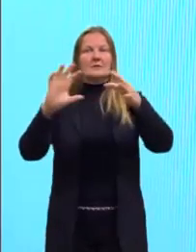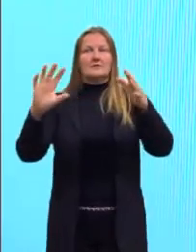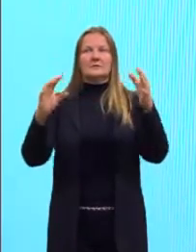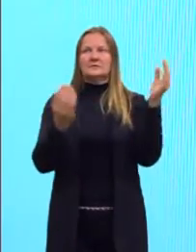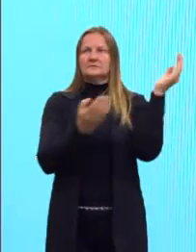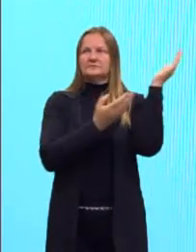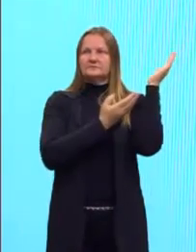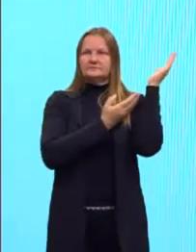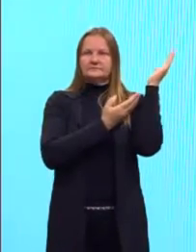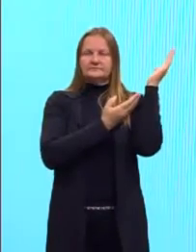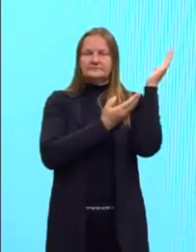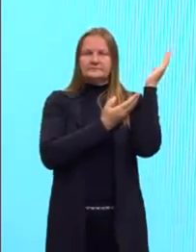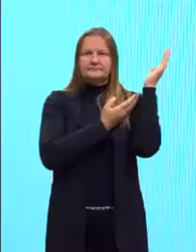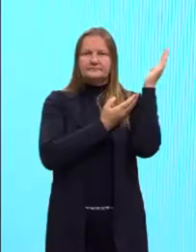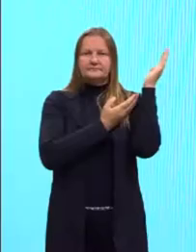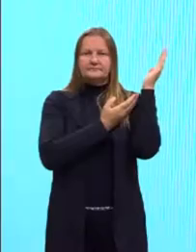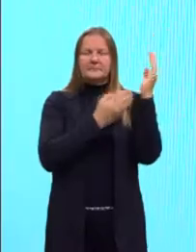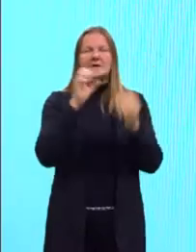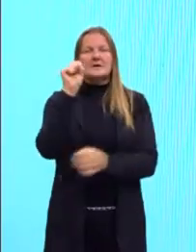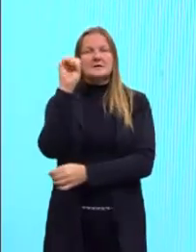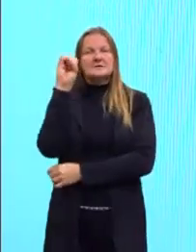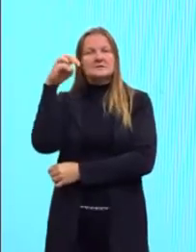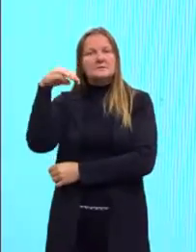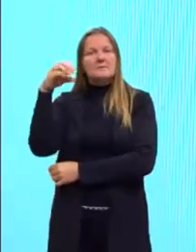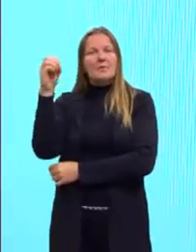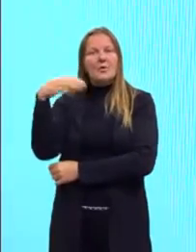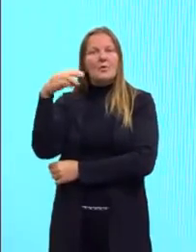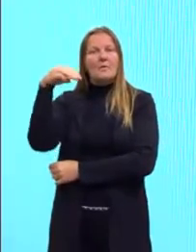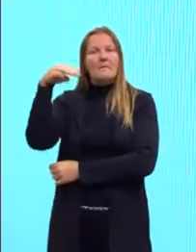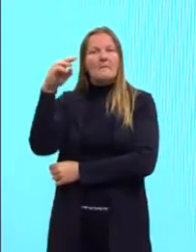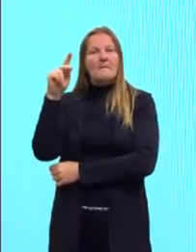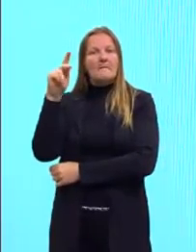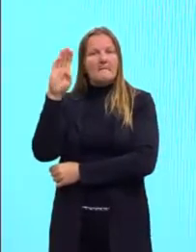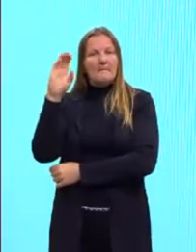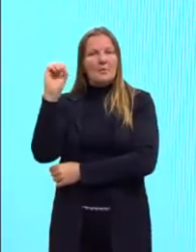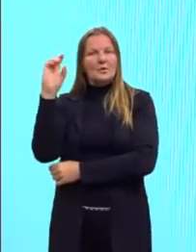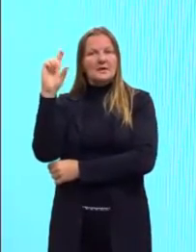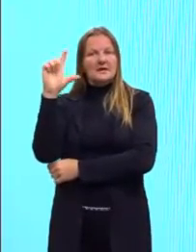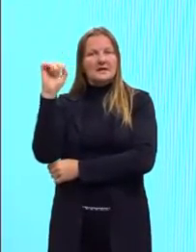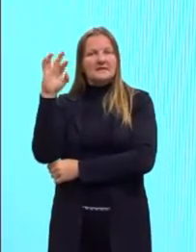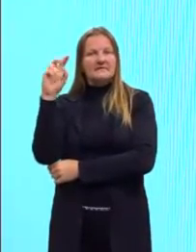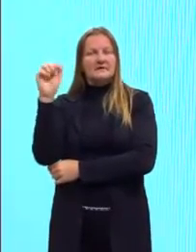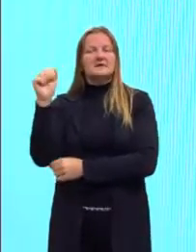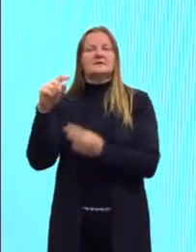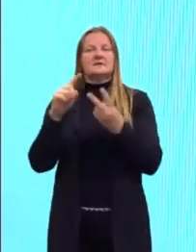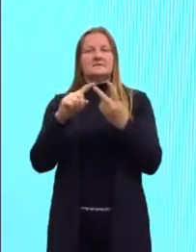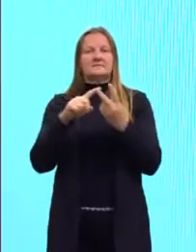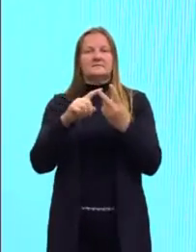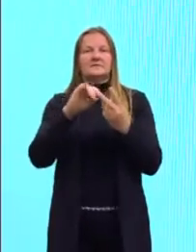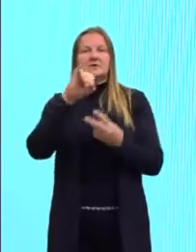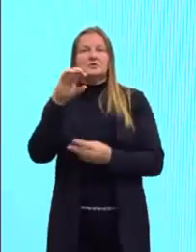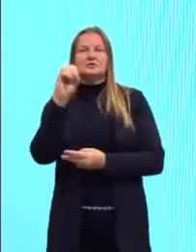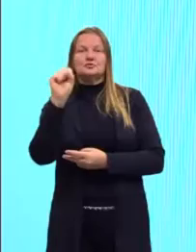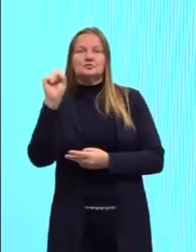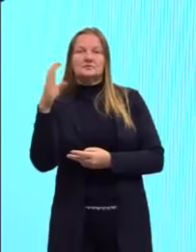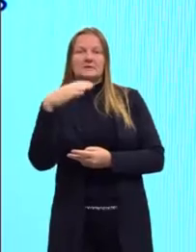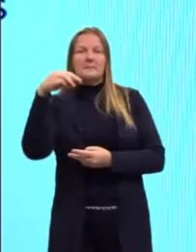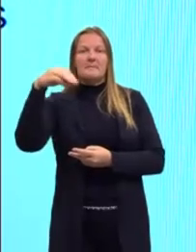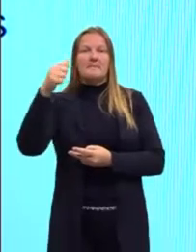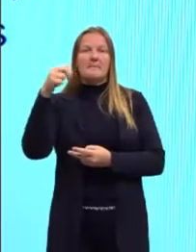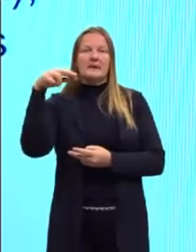a rota de Simón Bolívar e a rota do San Martin tá respondendo aquela questão